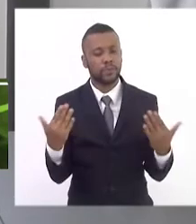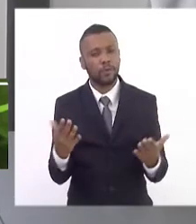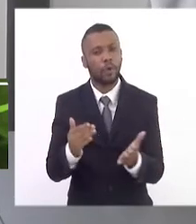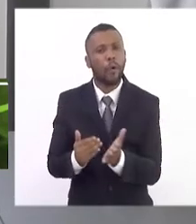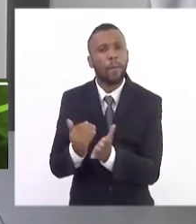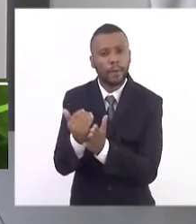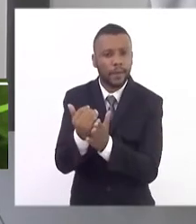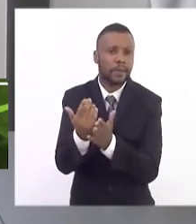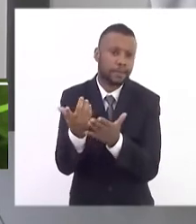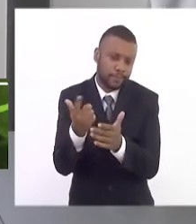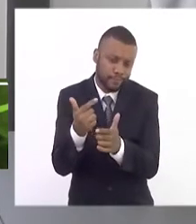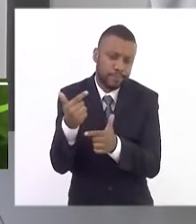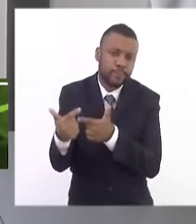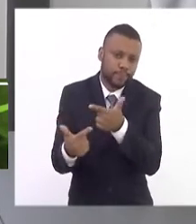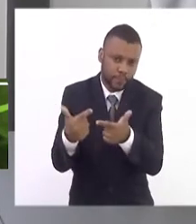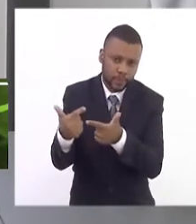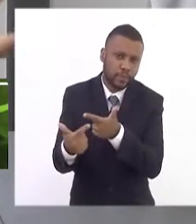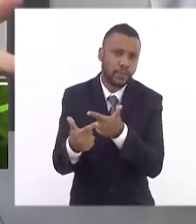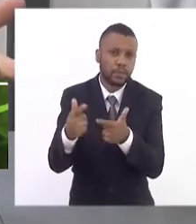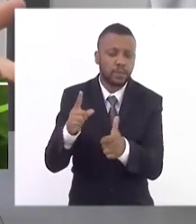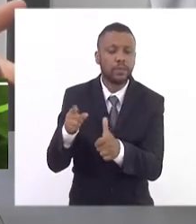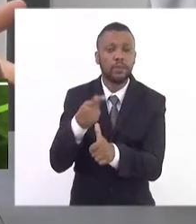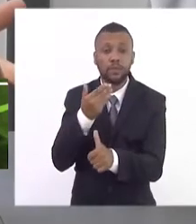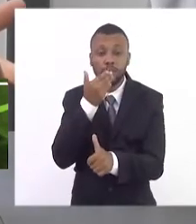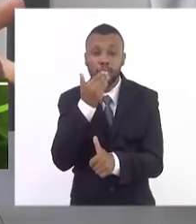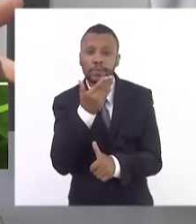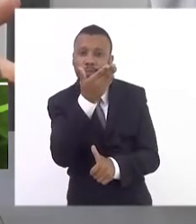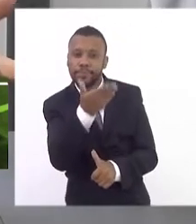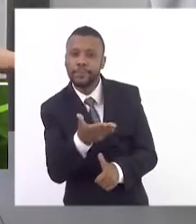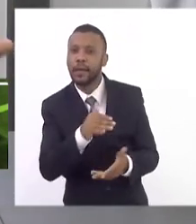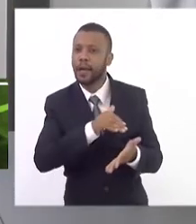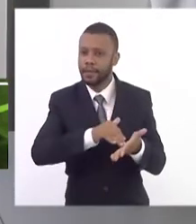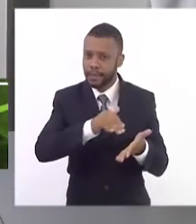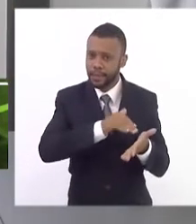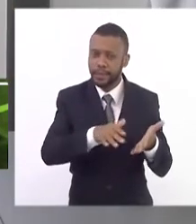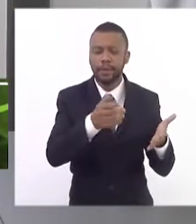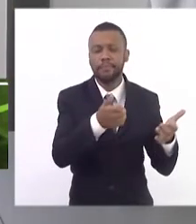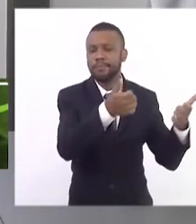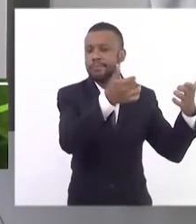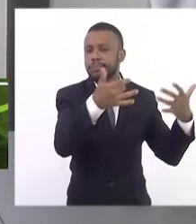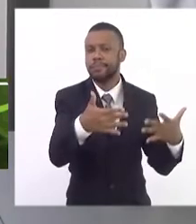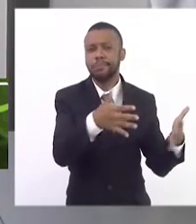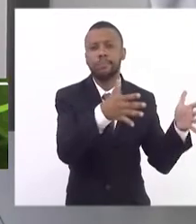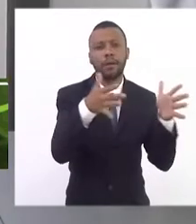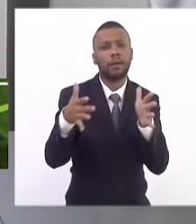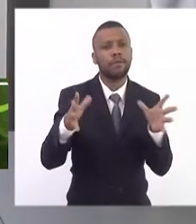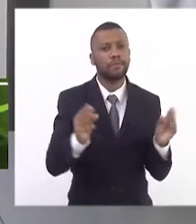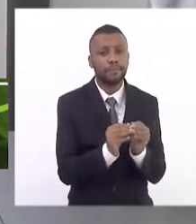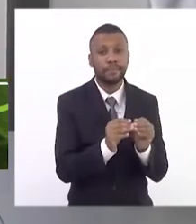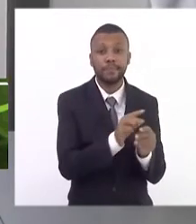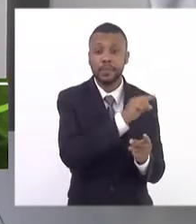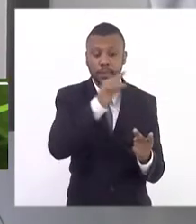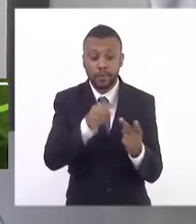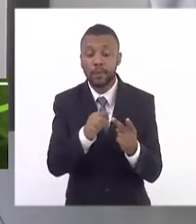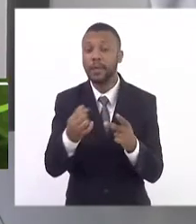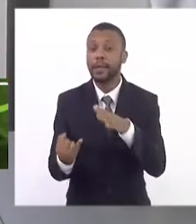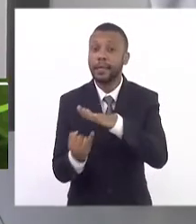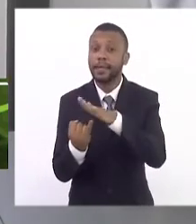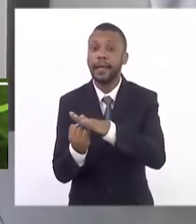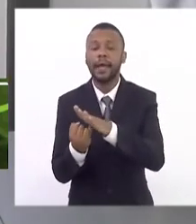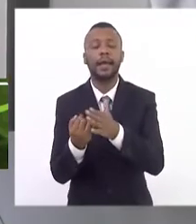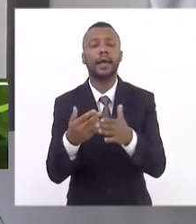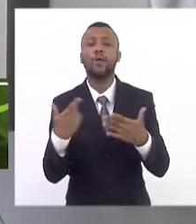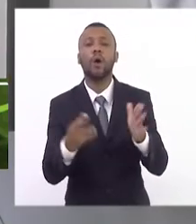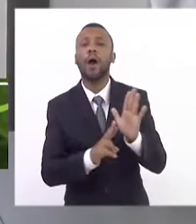pedindo primeiro a secretaria fazer a apresentação e depois o INEA. Quem fala pela